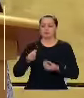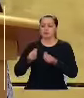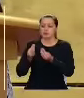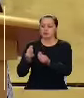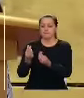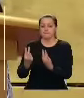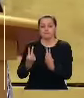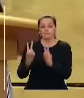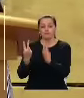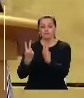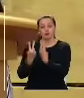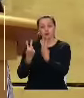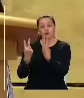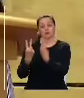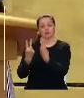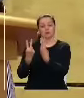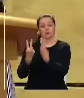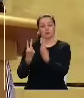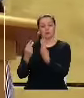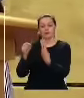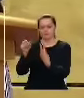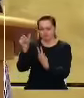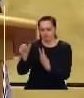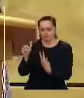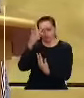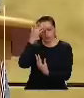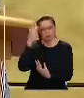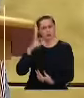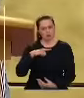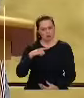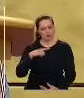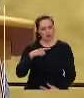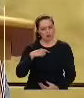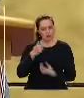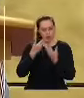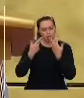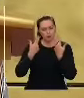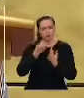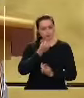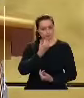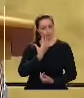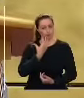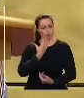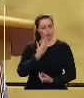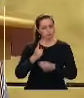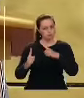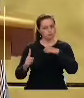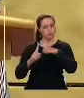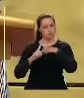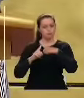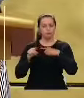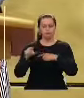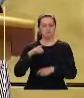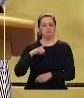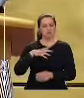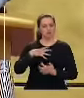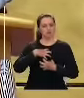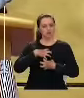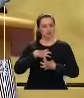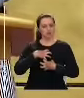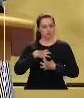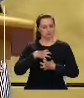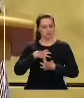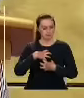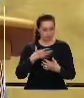valorizar o que aquela pessoa tem de bom, porque também todo mundo tem o seu lado positivo, tem as suas virtudes, não é